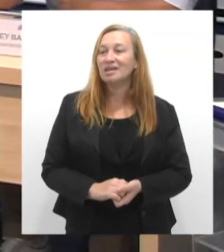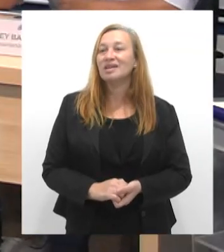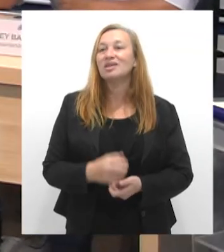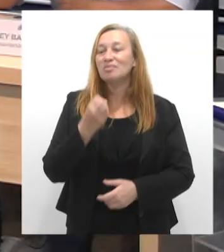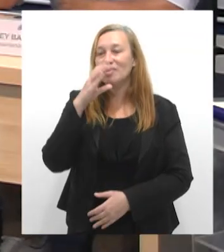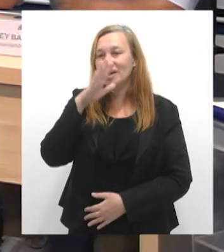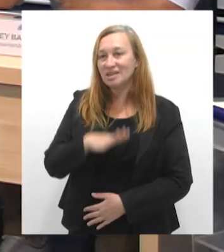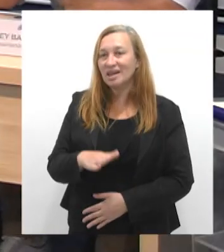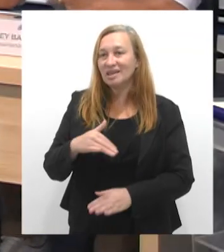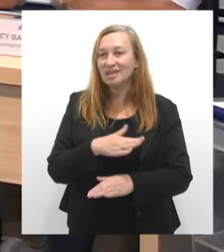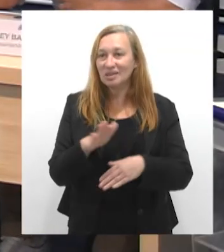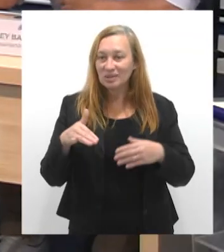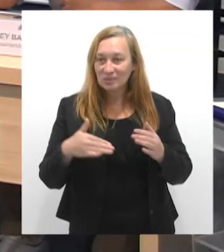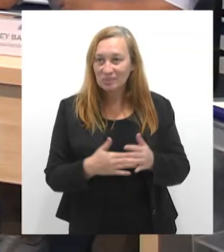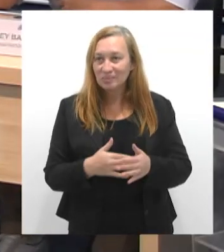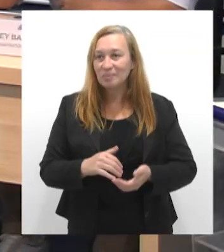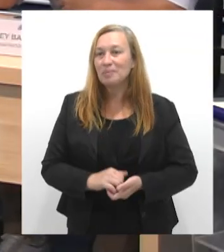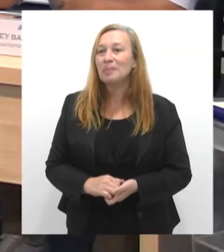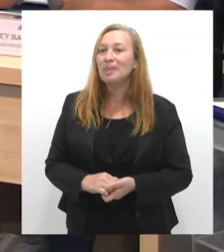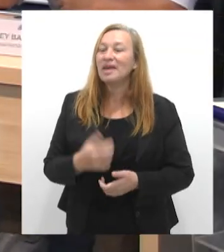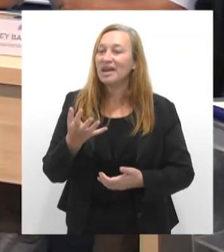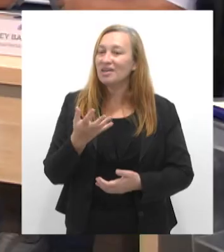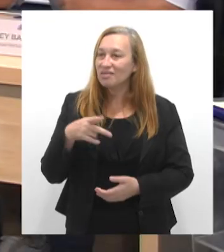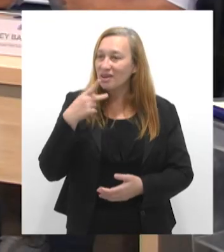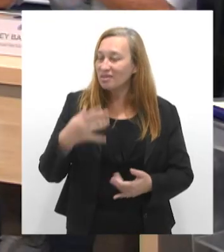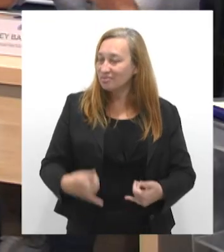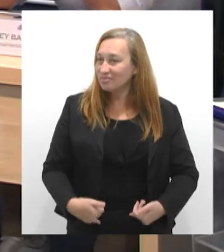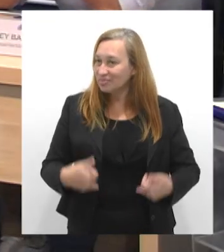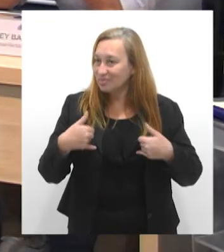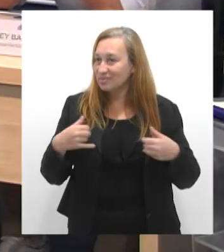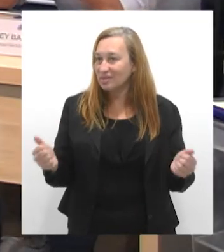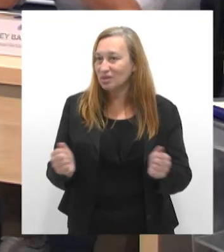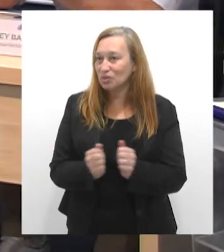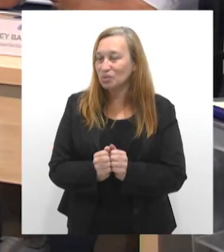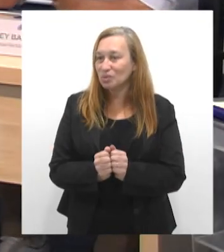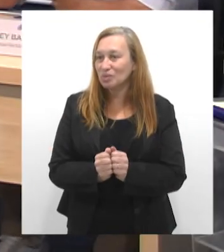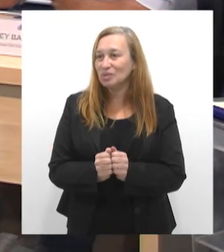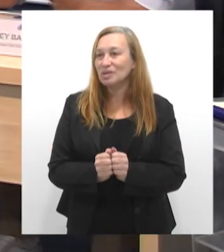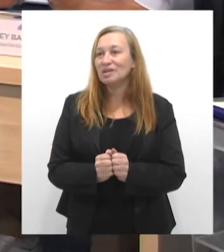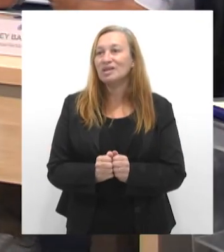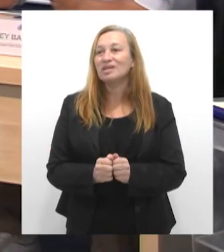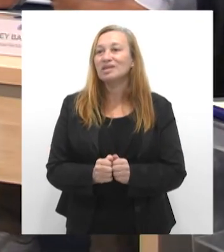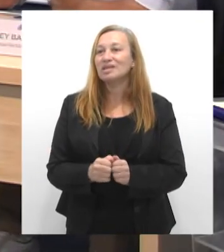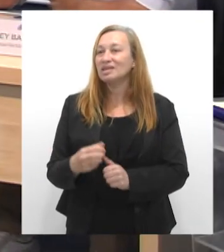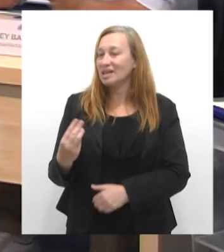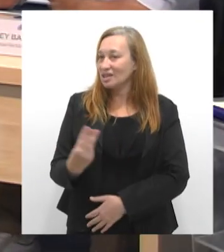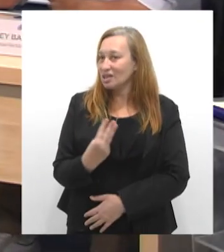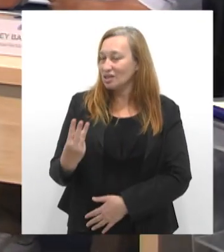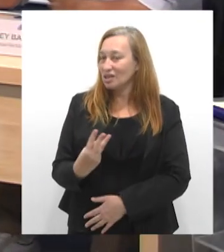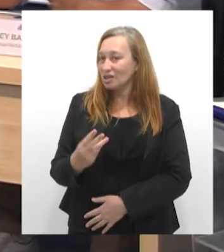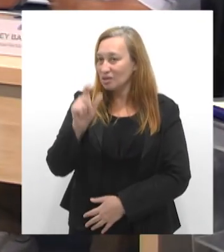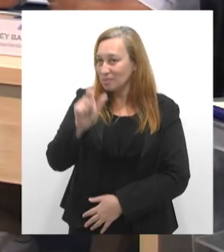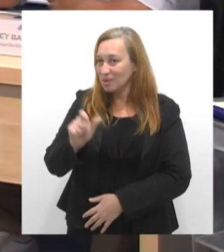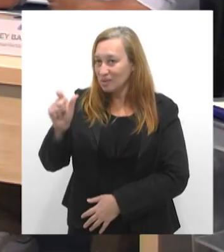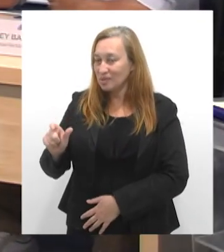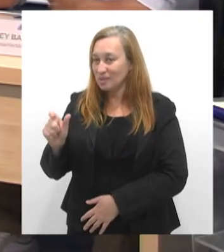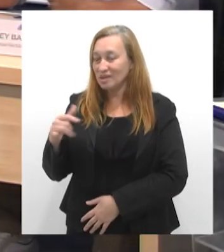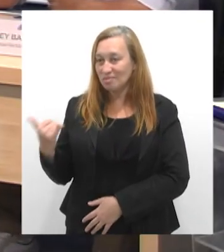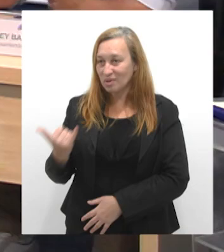Boa tarde a todos. Quero dizer que é uma honra estar aqui ao lado dessas 3 figuras,